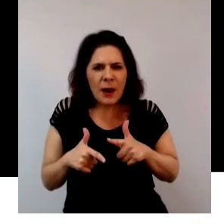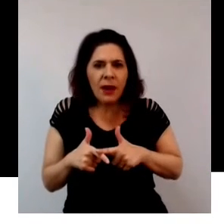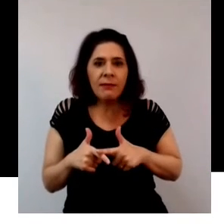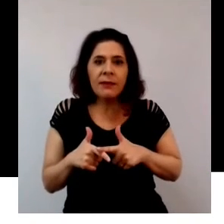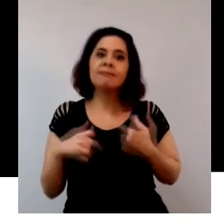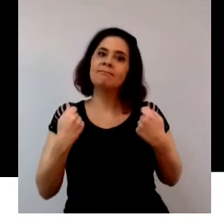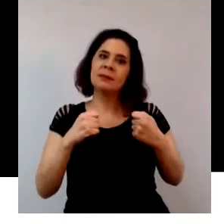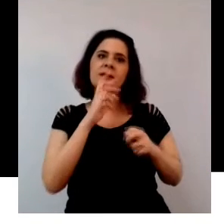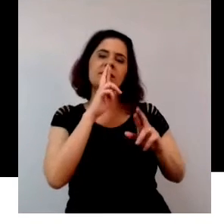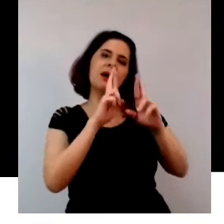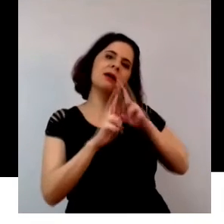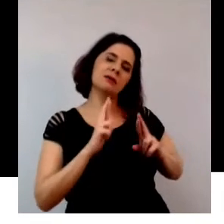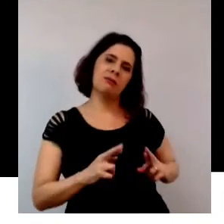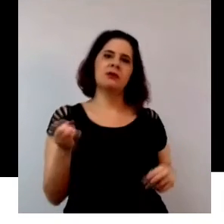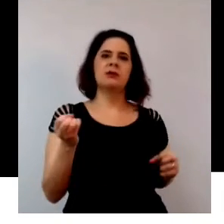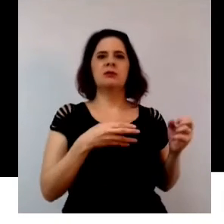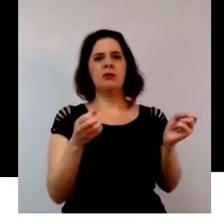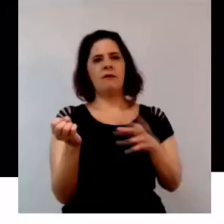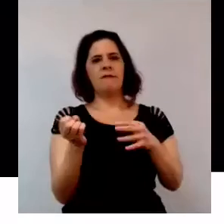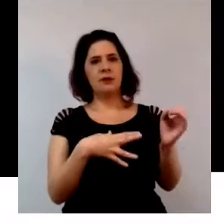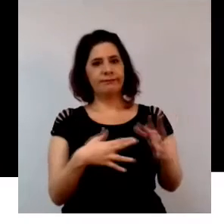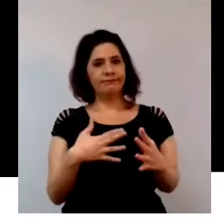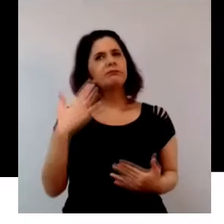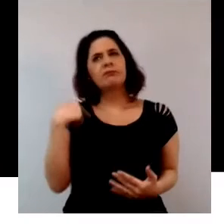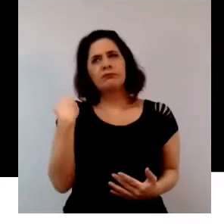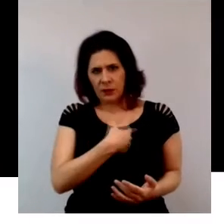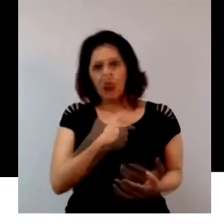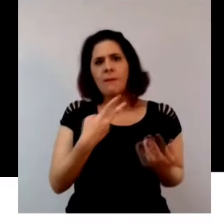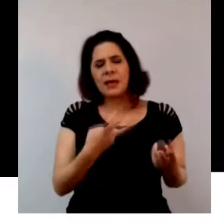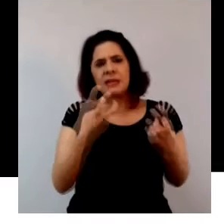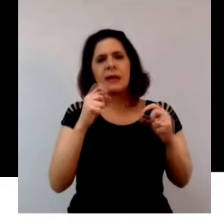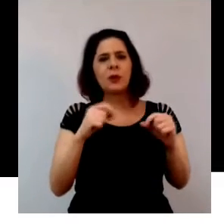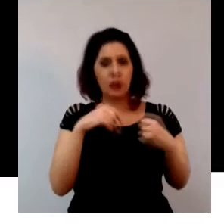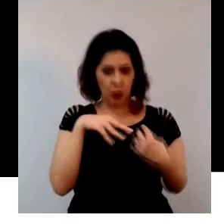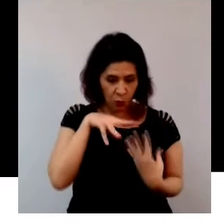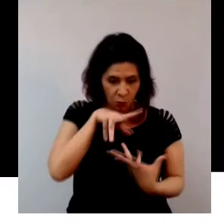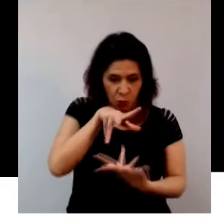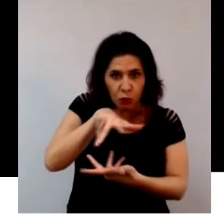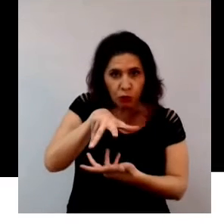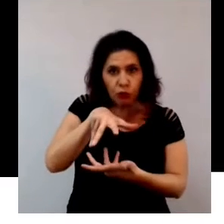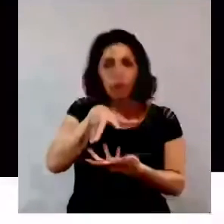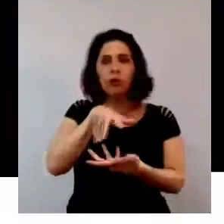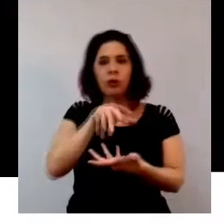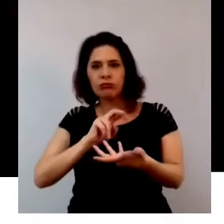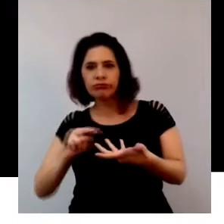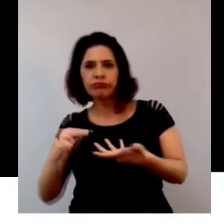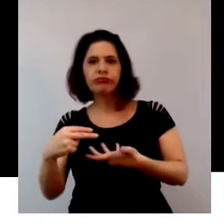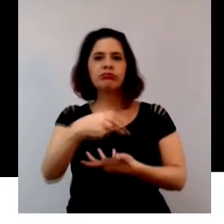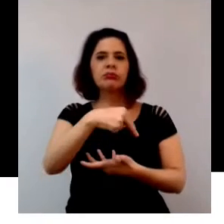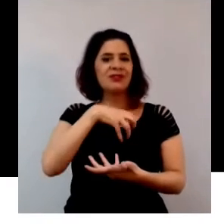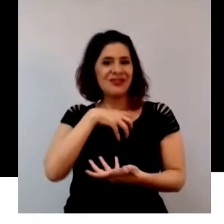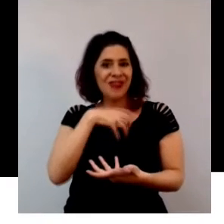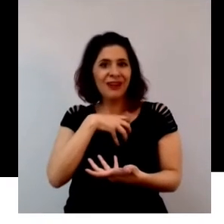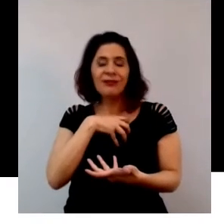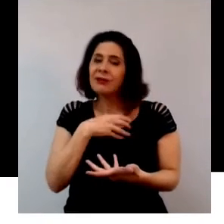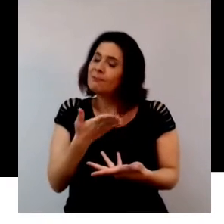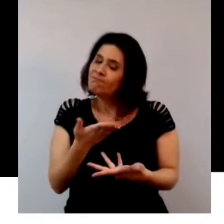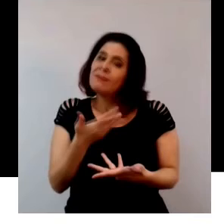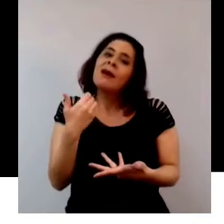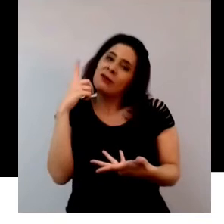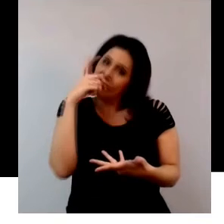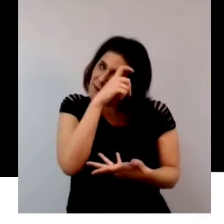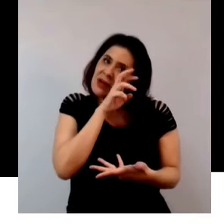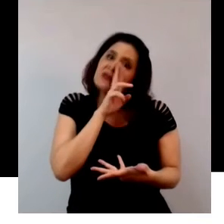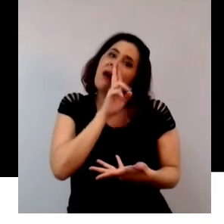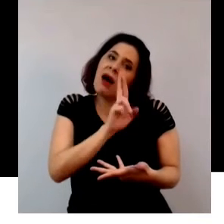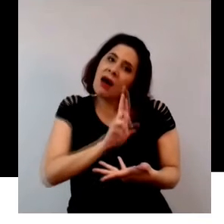o mundo formatado do jeito que está, ele está tendo uma dificuldade de dar respostas para essas demandas,